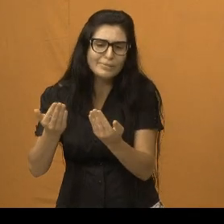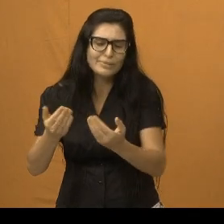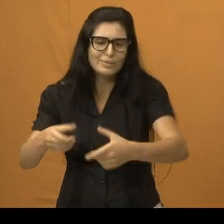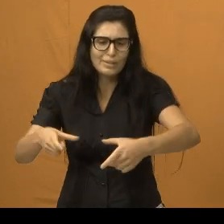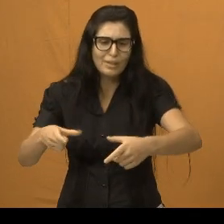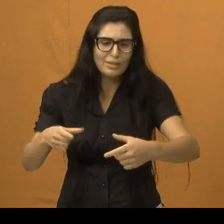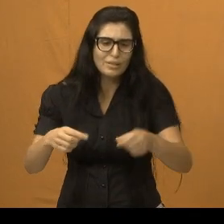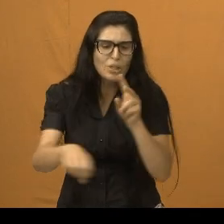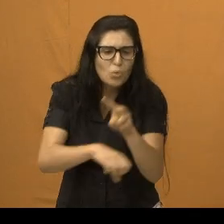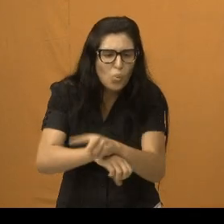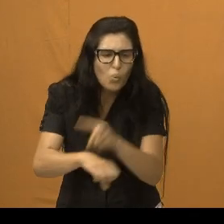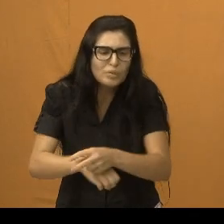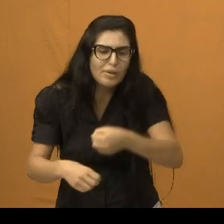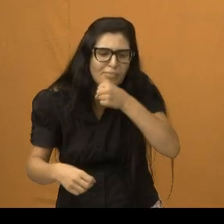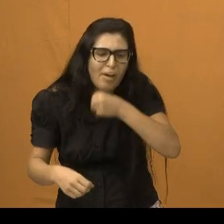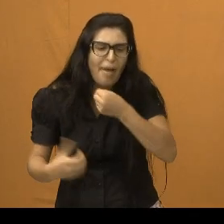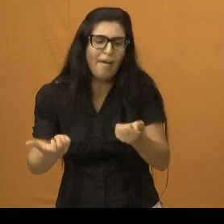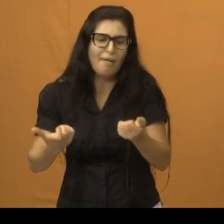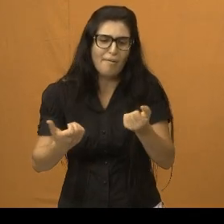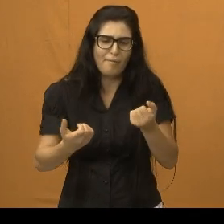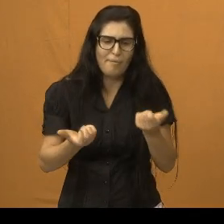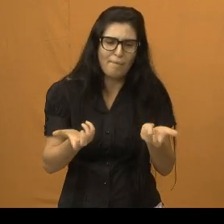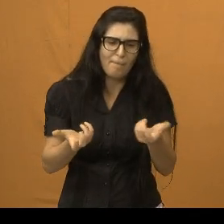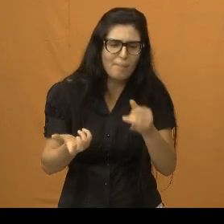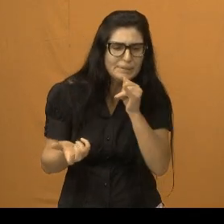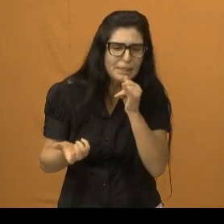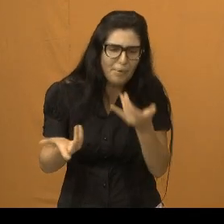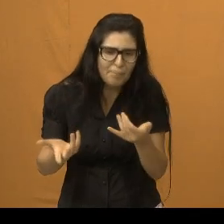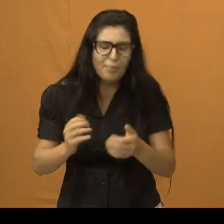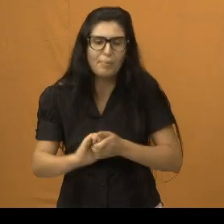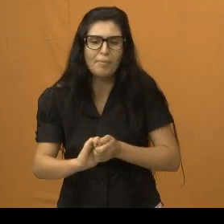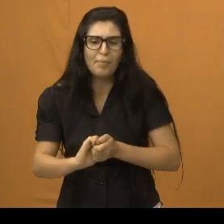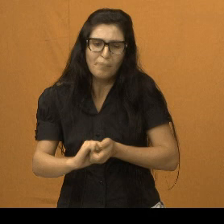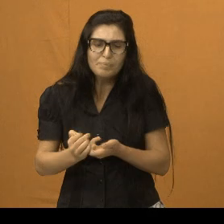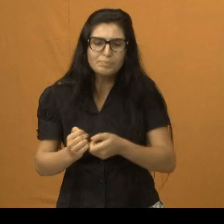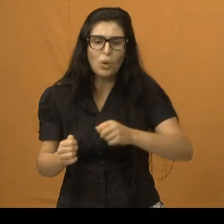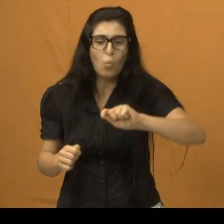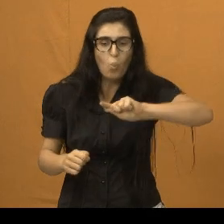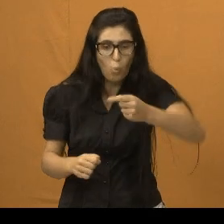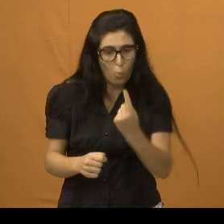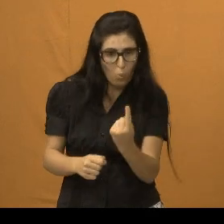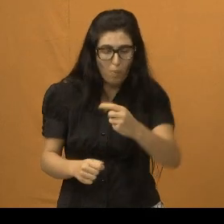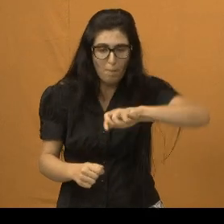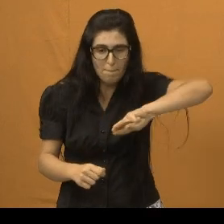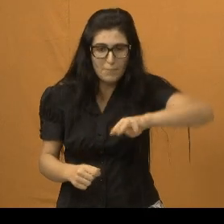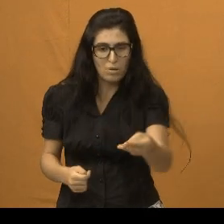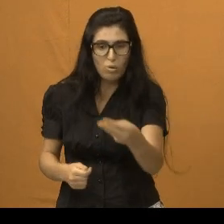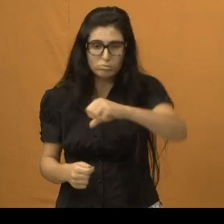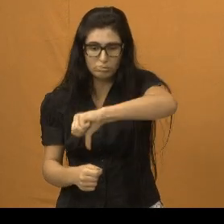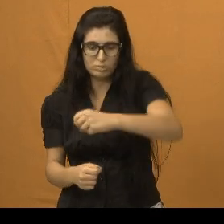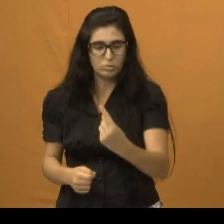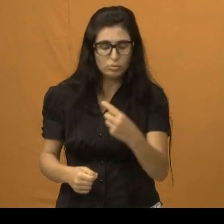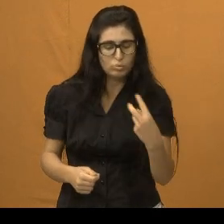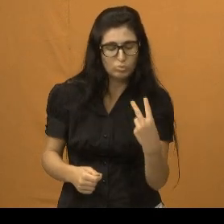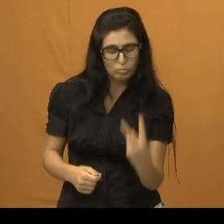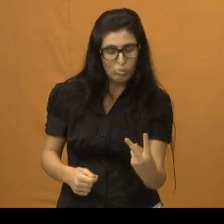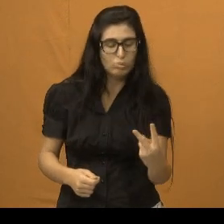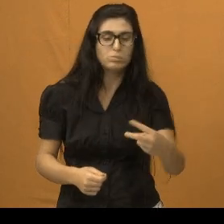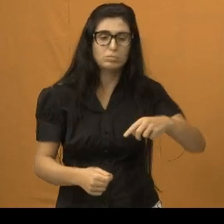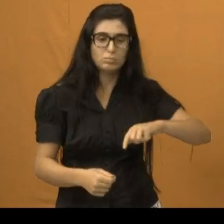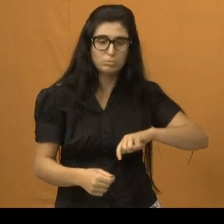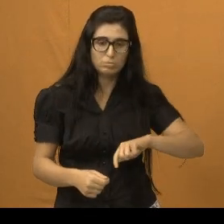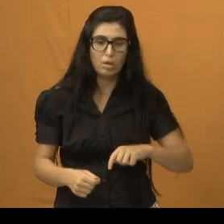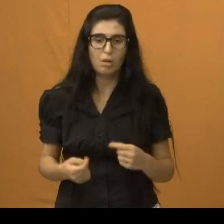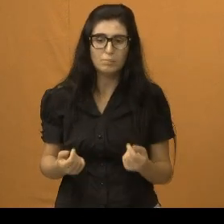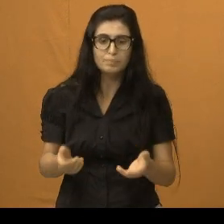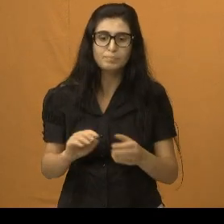terrenos, né, das quais poderiam ser possivelmente negociados. Então, em algum momento não houve alguma conclusão em alguns pontos, né? E fechou em